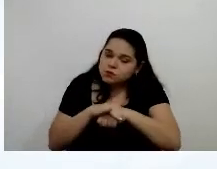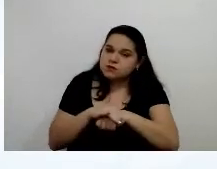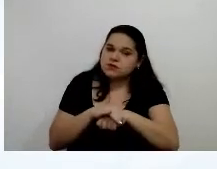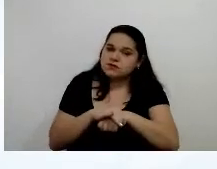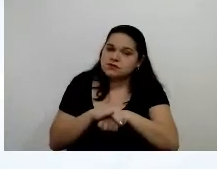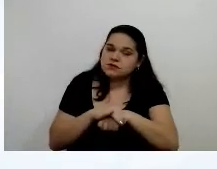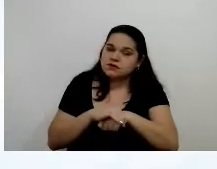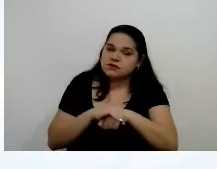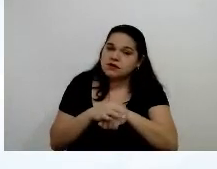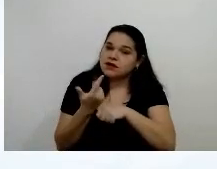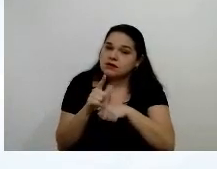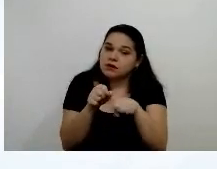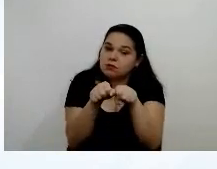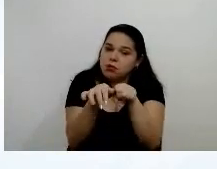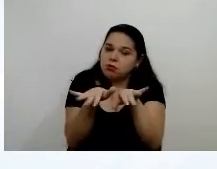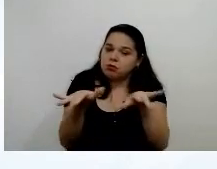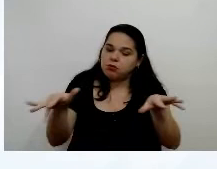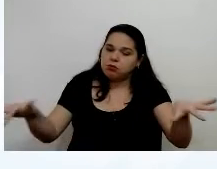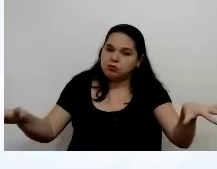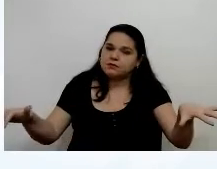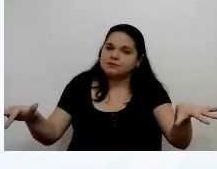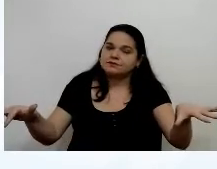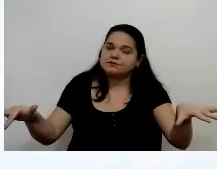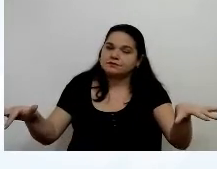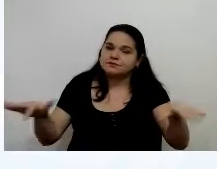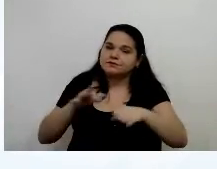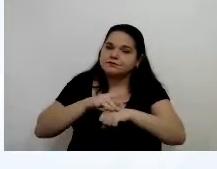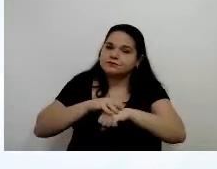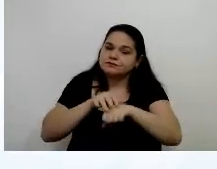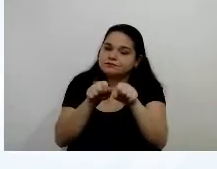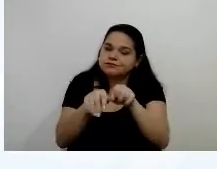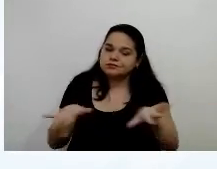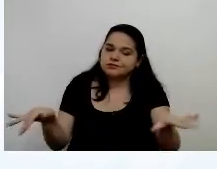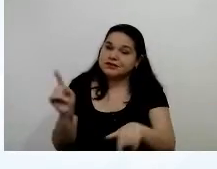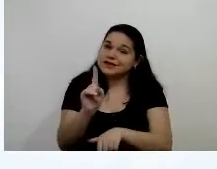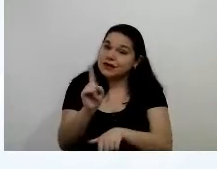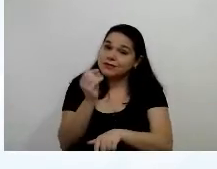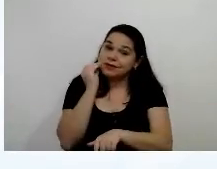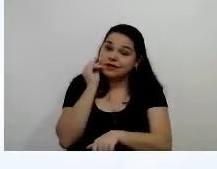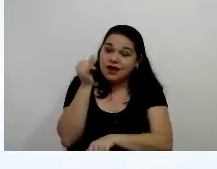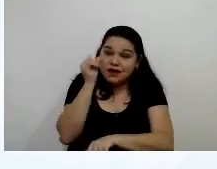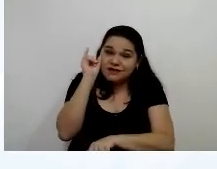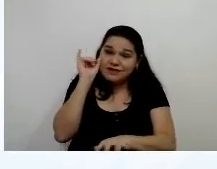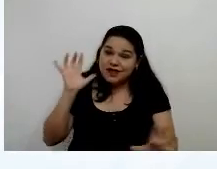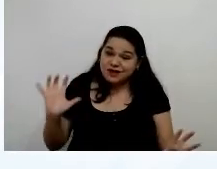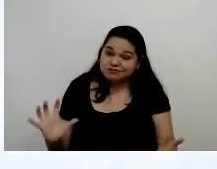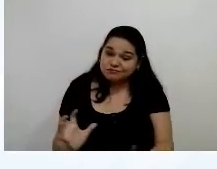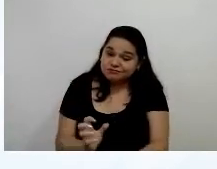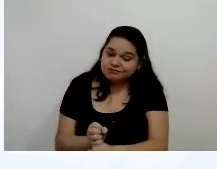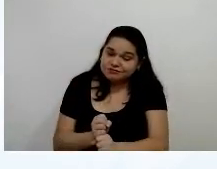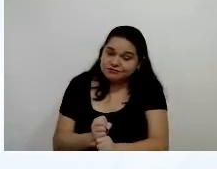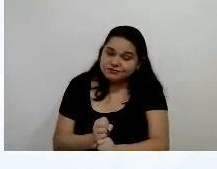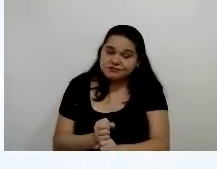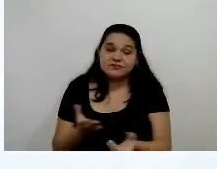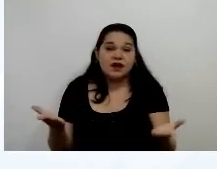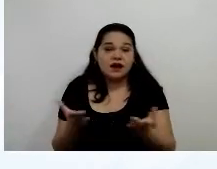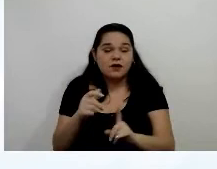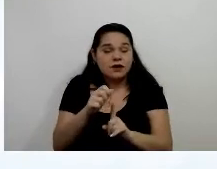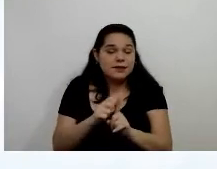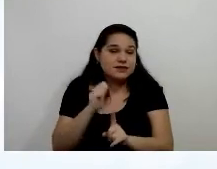propagar. Nós já vamos discutir esse mês de abril novos protocolos,